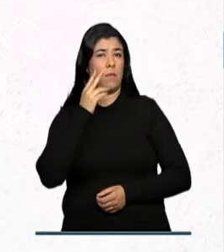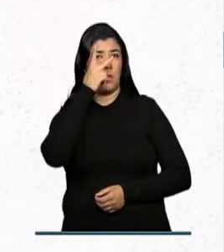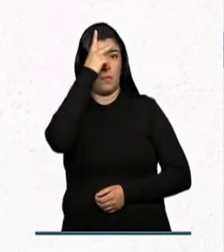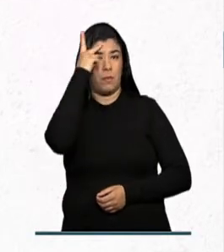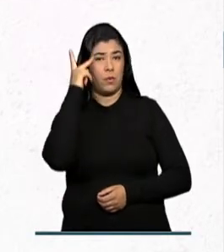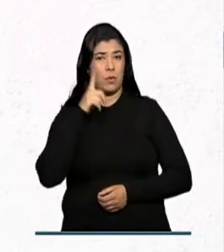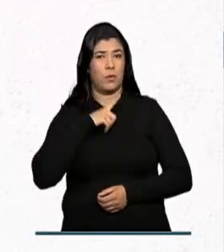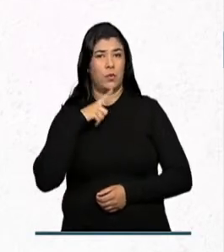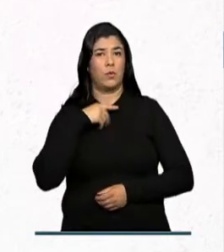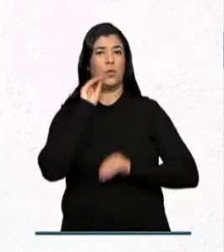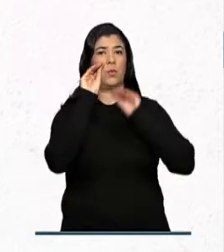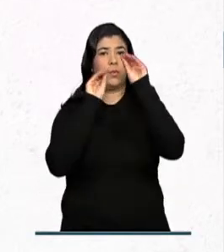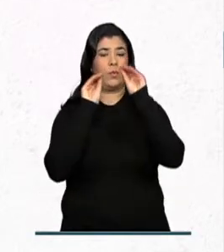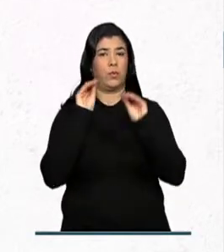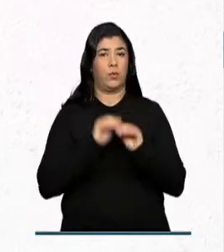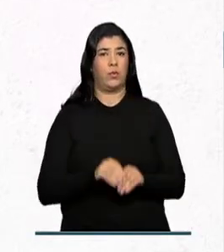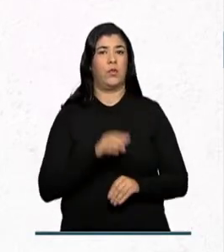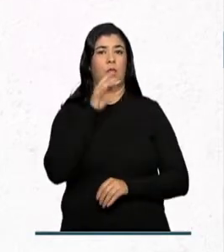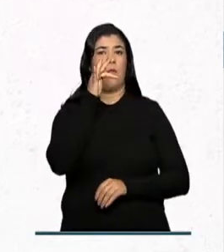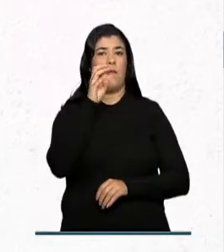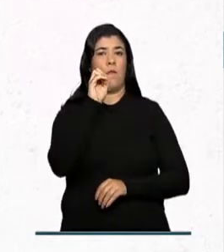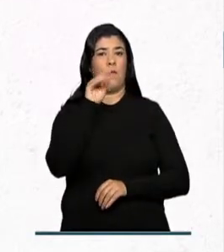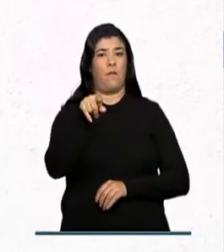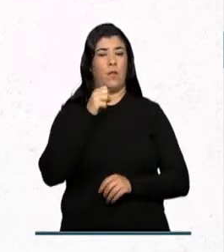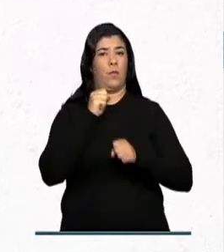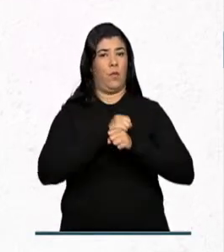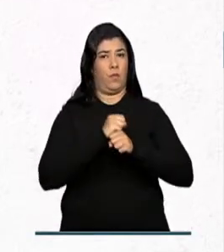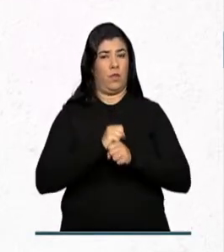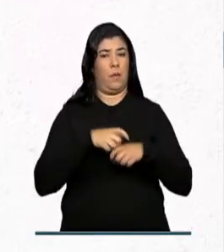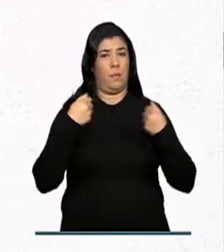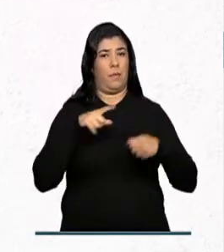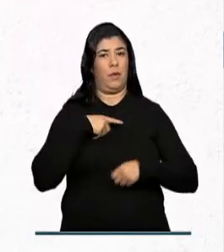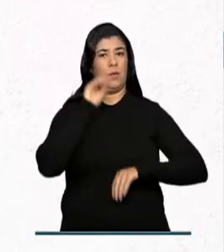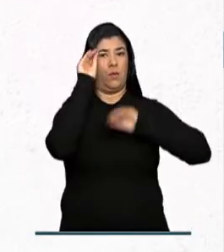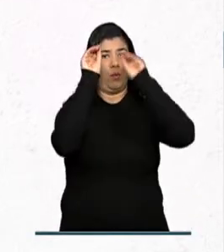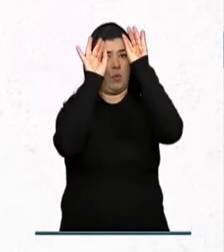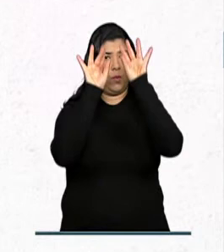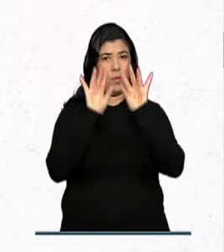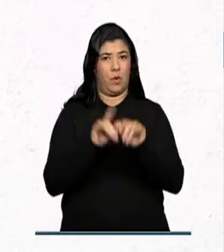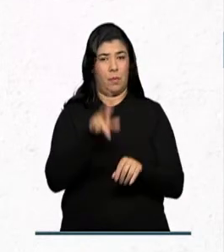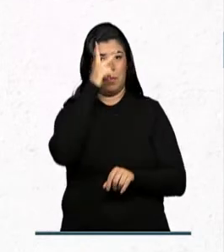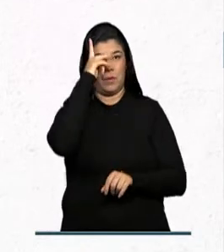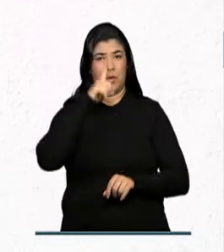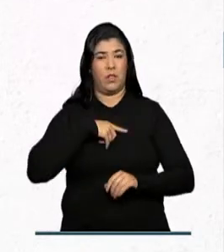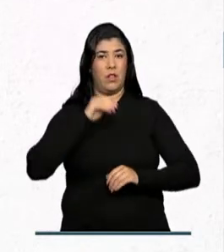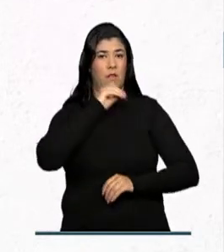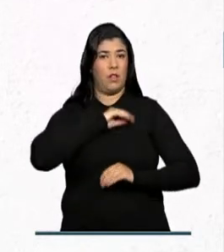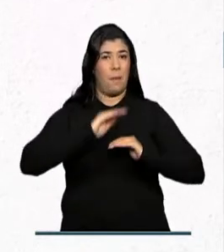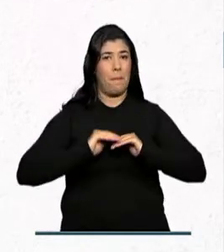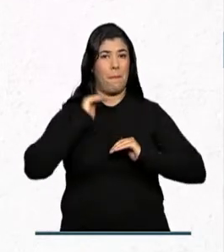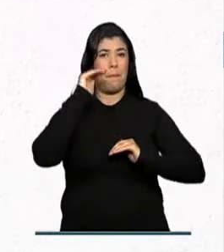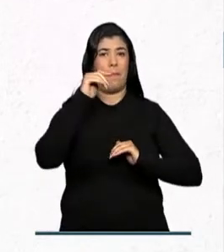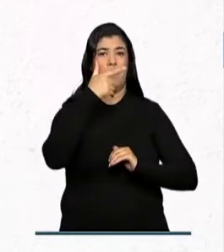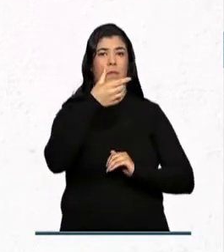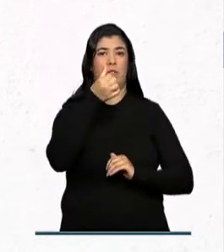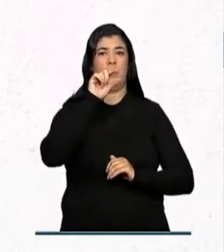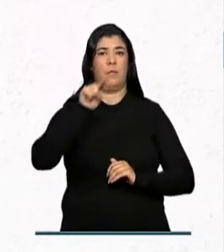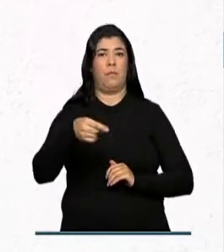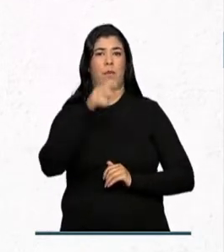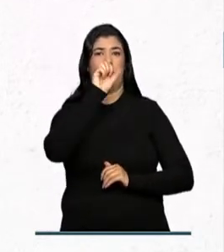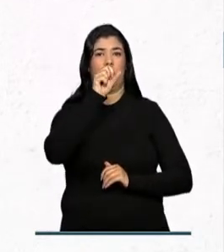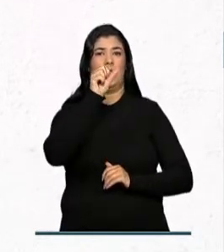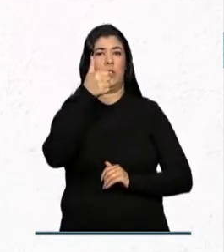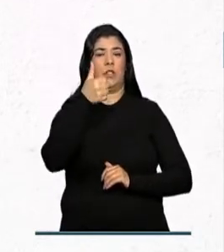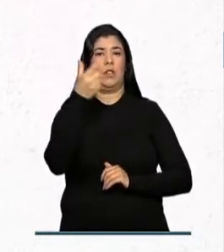meio de contribuintes devem prestar contas ao fisco neste ano precisa declarar quem teve rendimentos a partir de 26